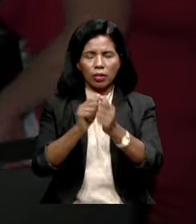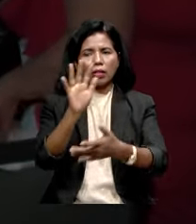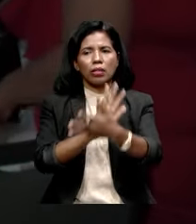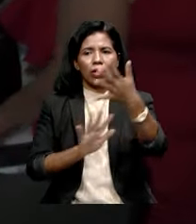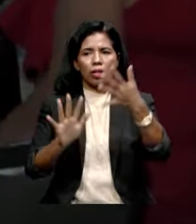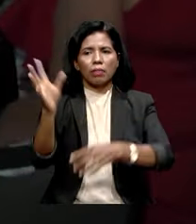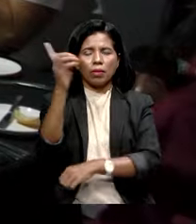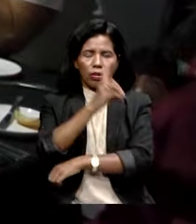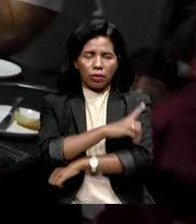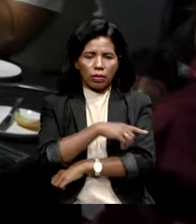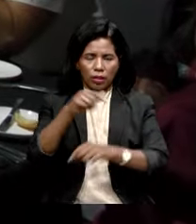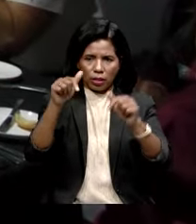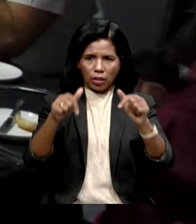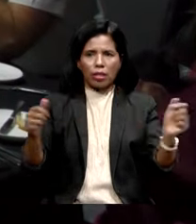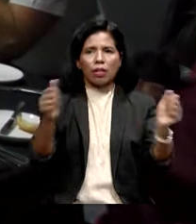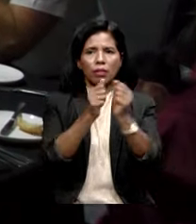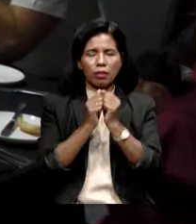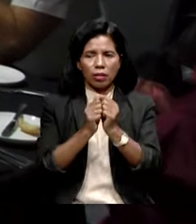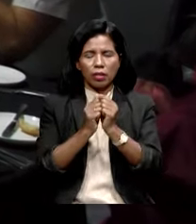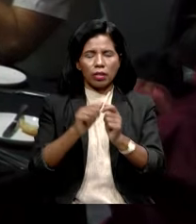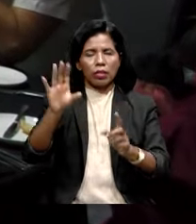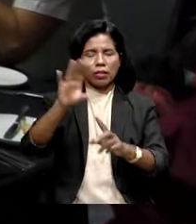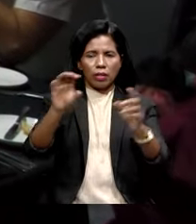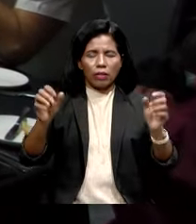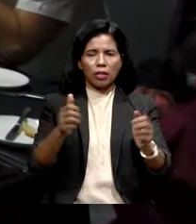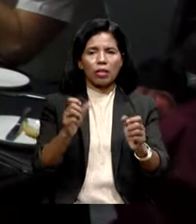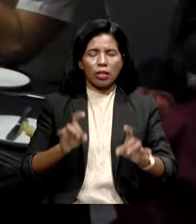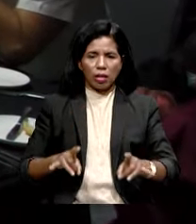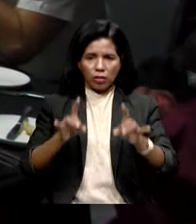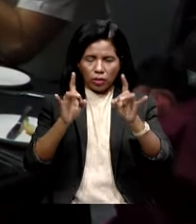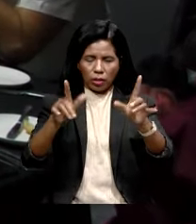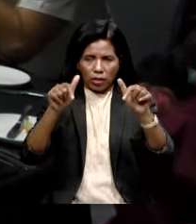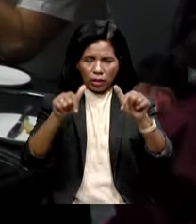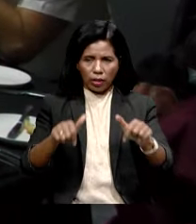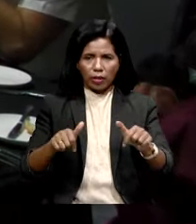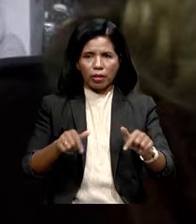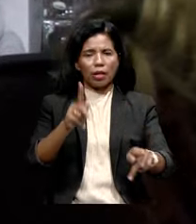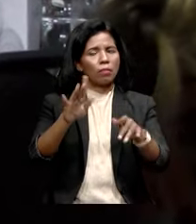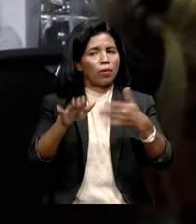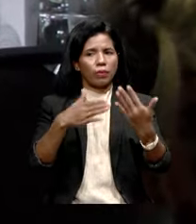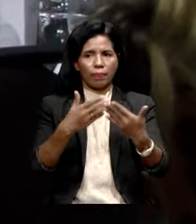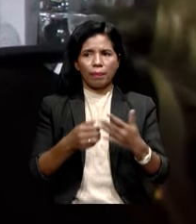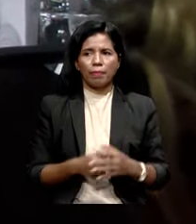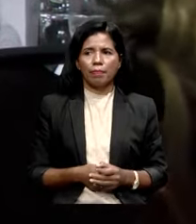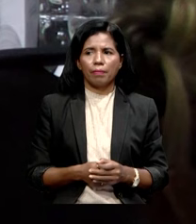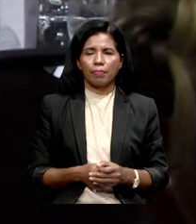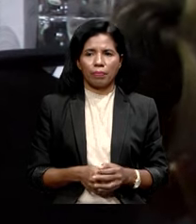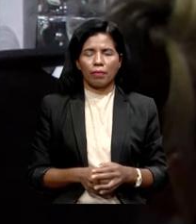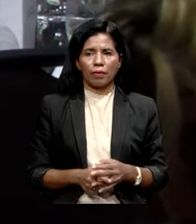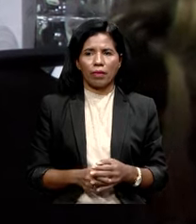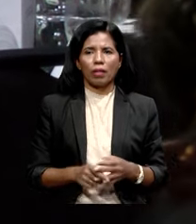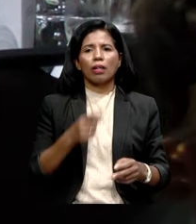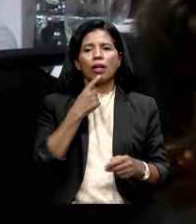Lorondané, a moto com a autoridade e a Darwininha, não temos comunidade toma. Nebe,